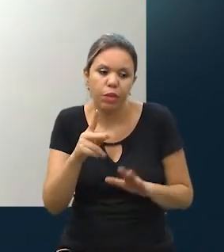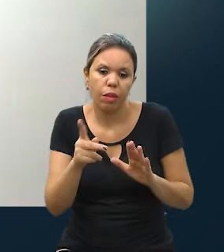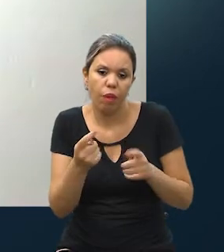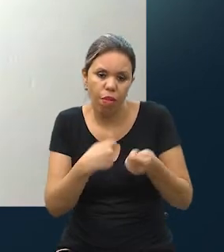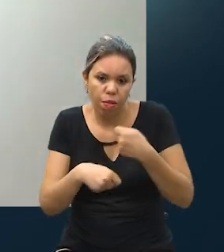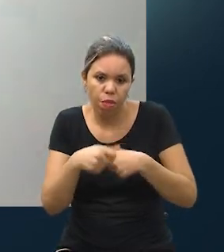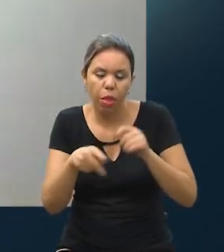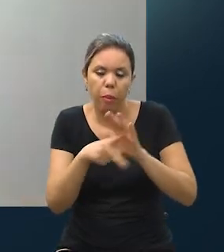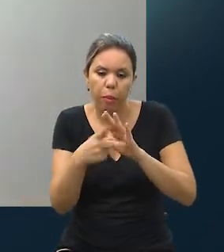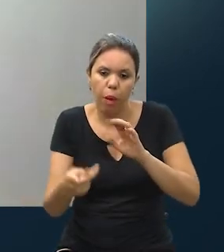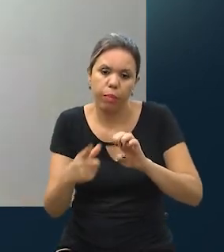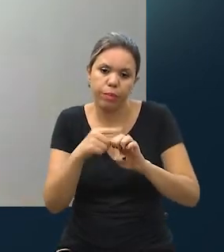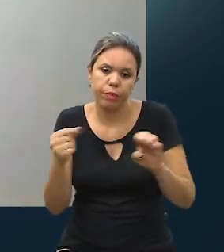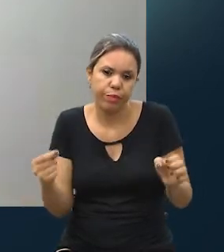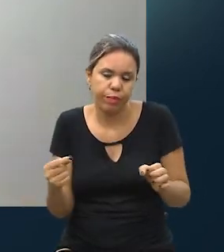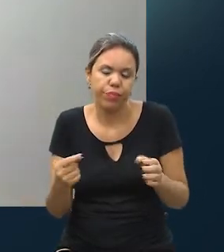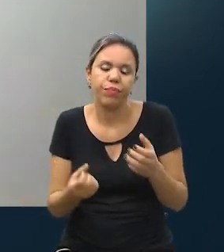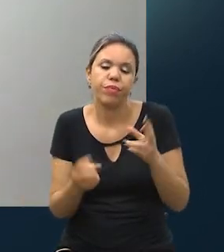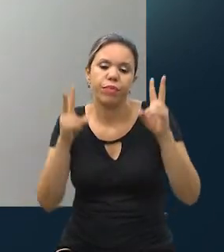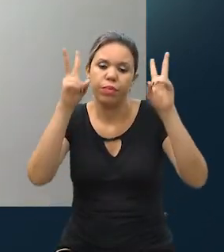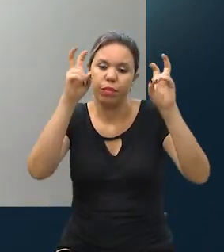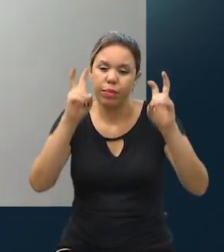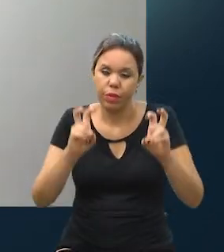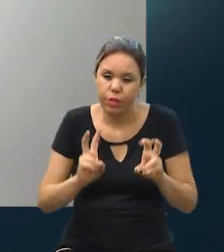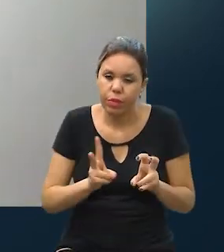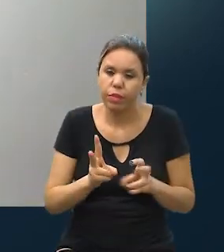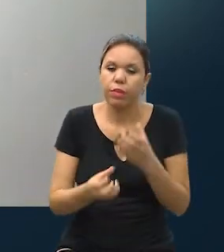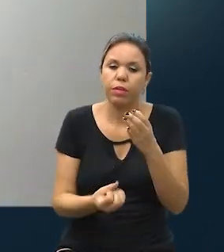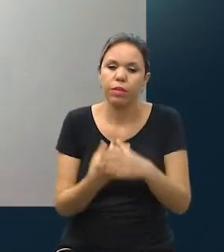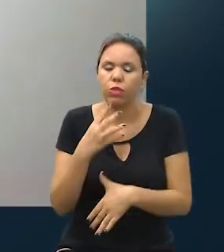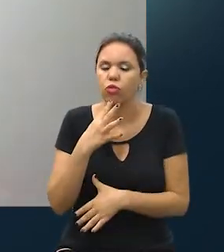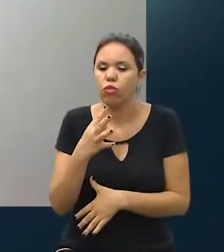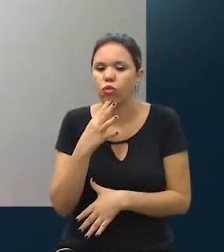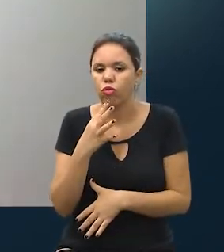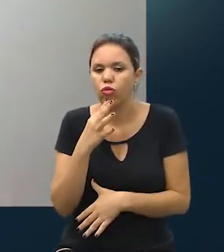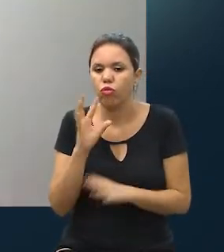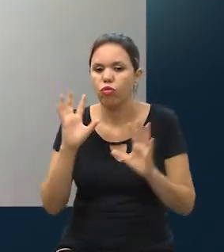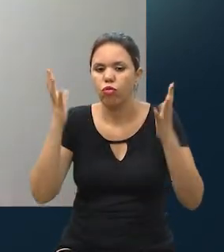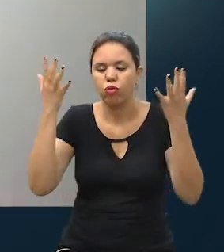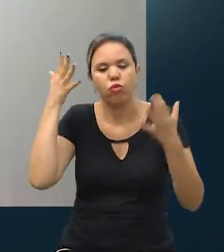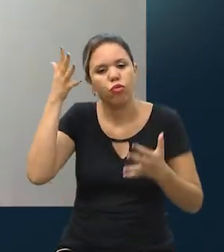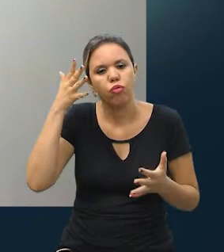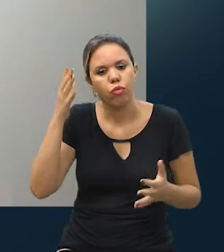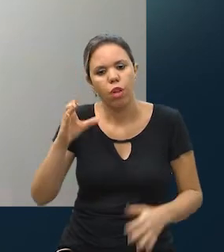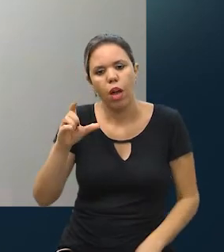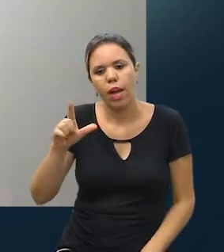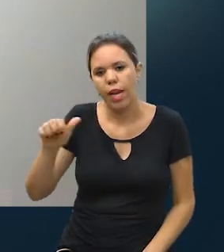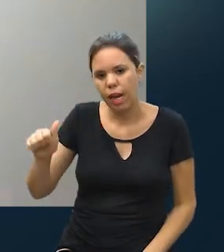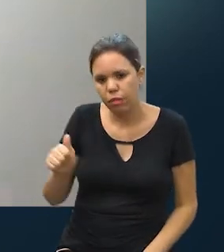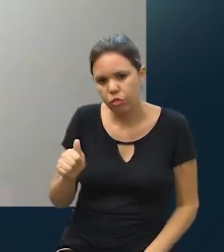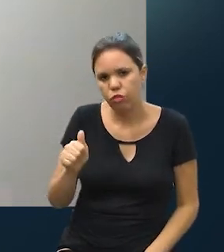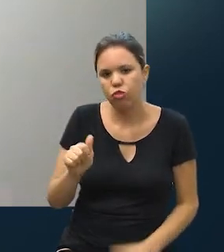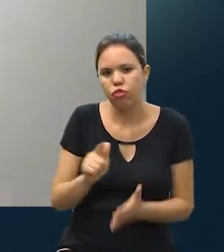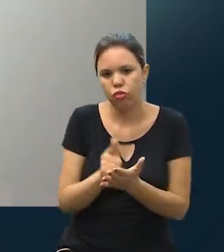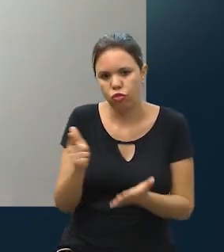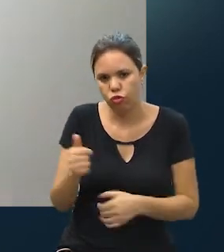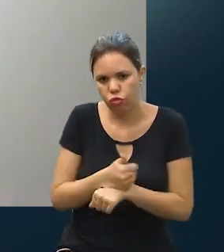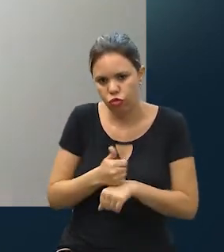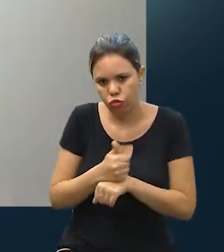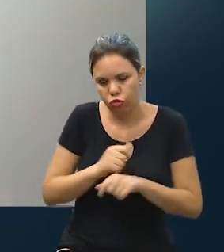E aí esse assunto foi recorrente, e foi aí que eu conheci no evento também a Cláudia Reis, que é uma jornalista e